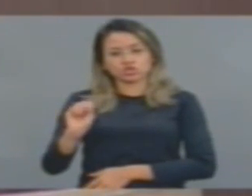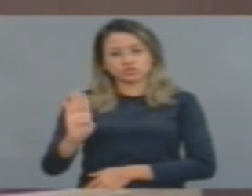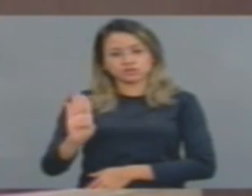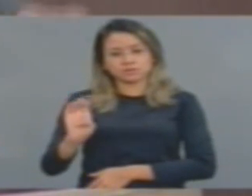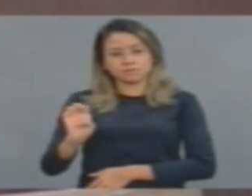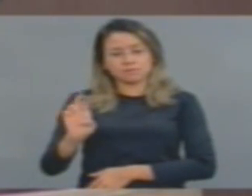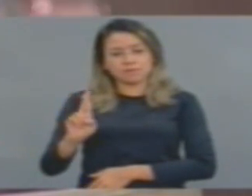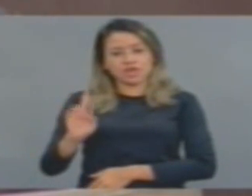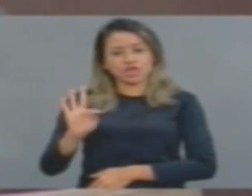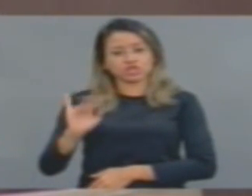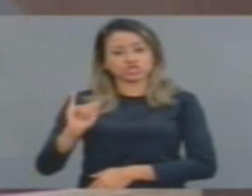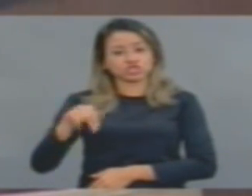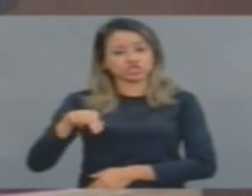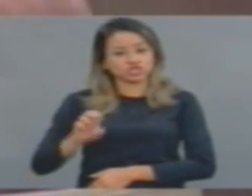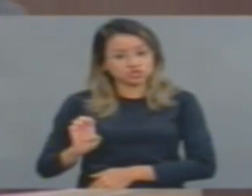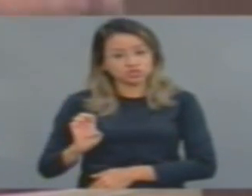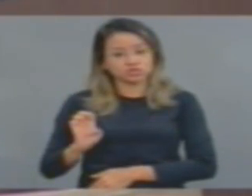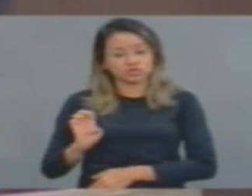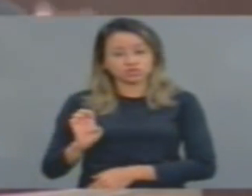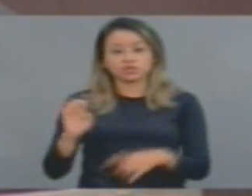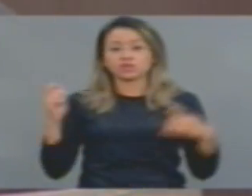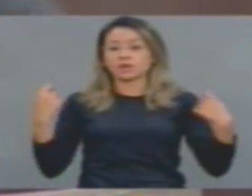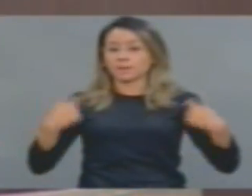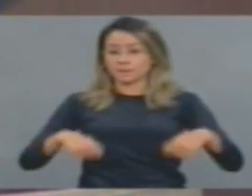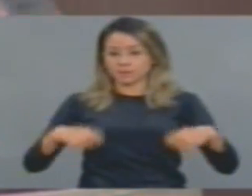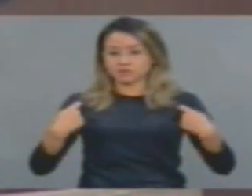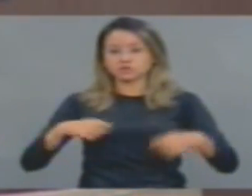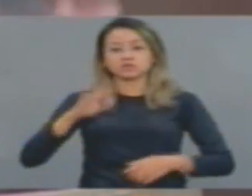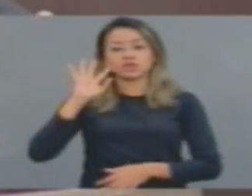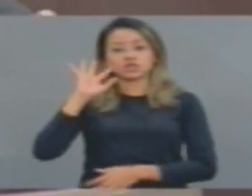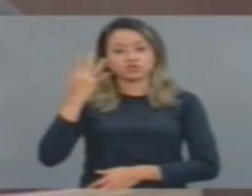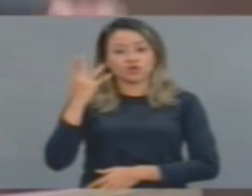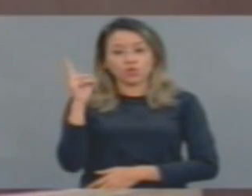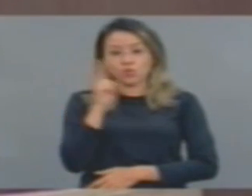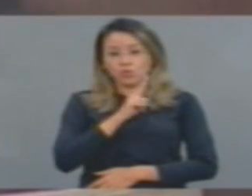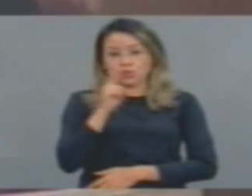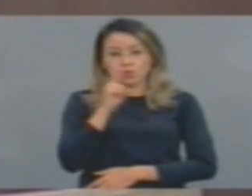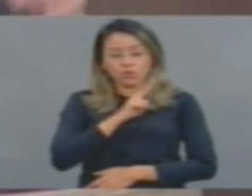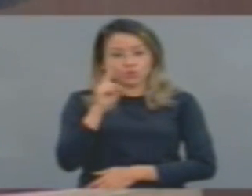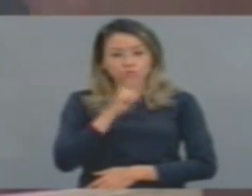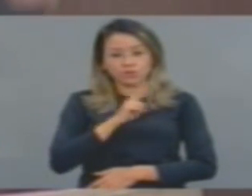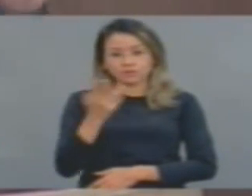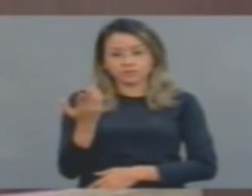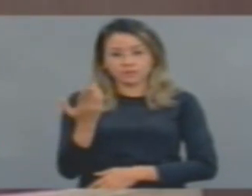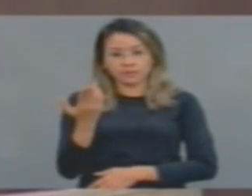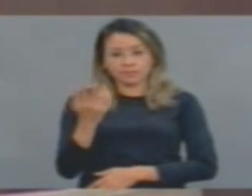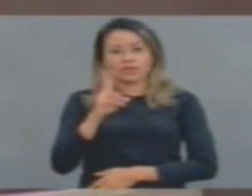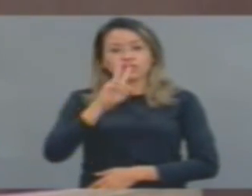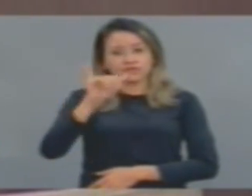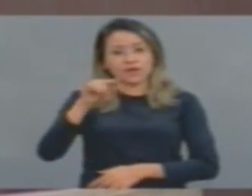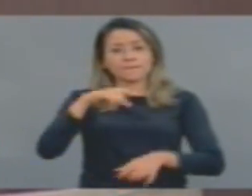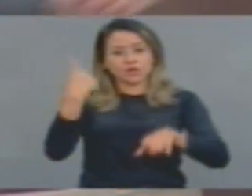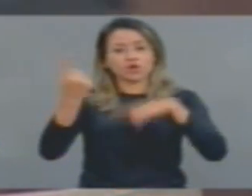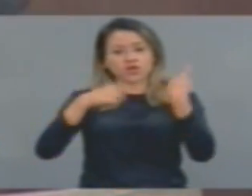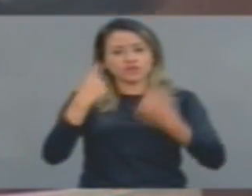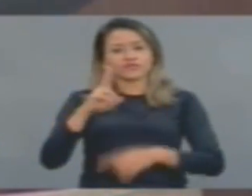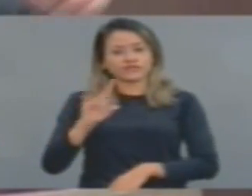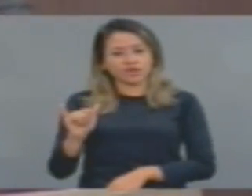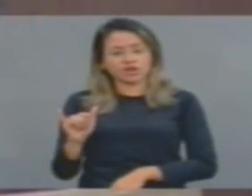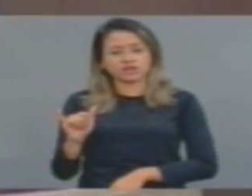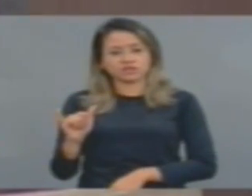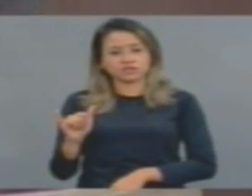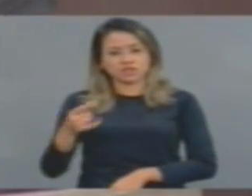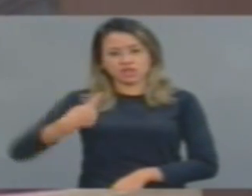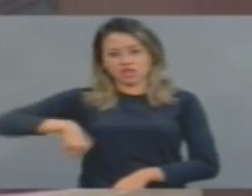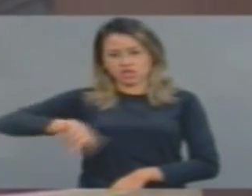Santana. Ou adotam medidas emergenciais, ou mais gente vai morrer. Mas nós não